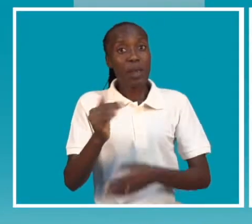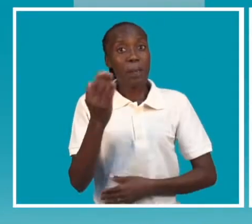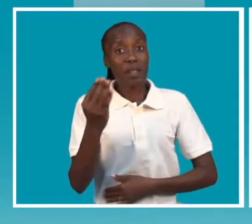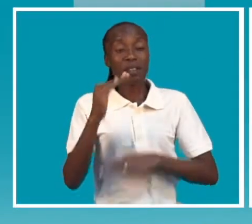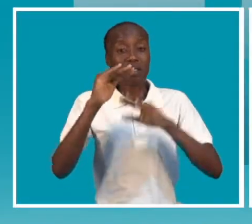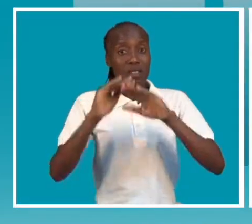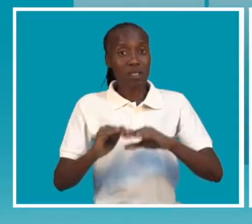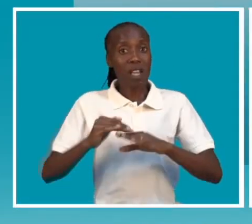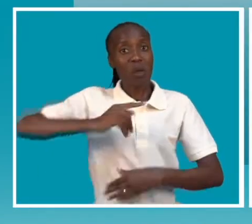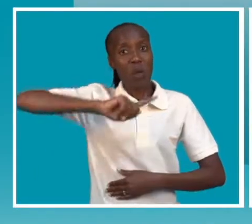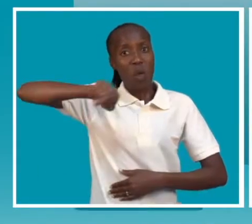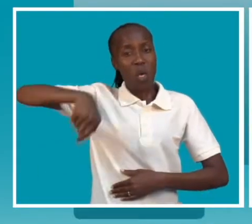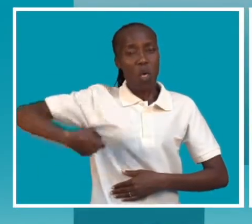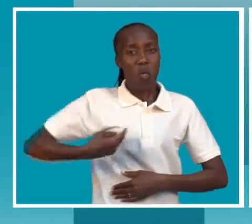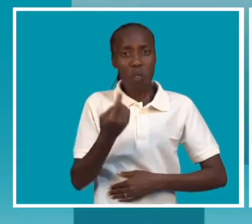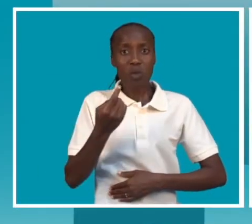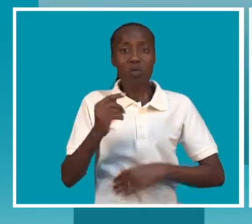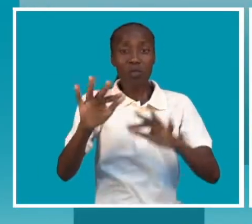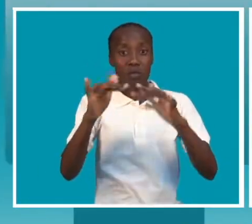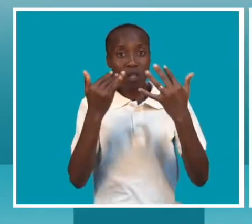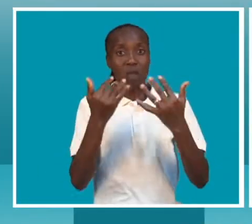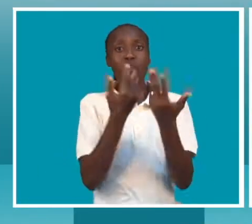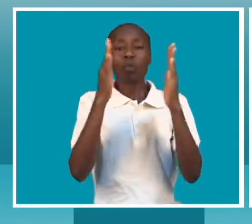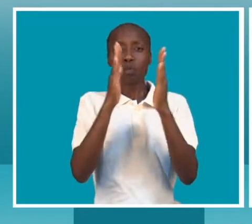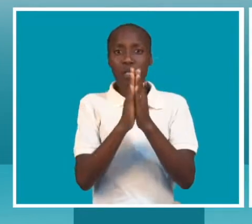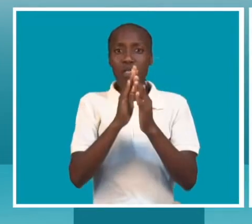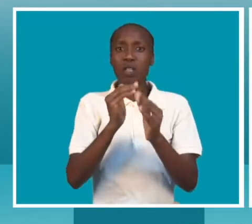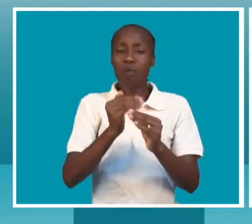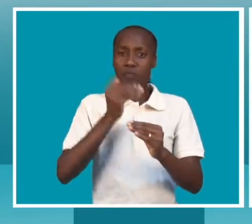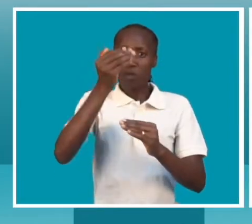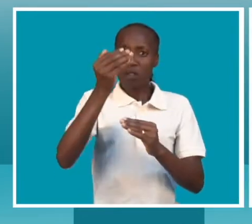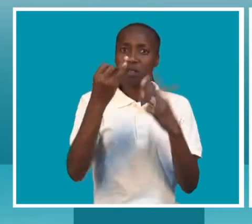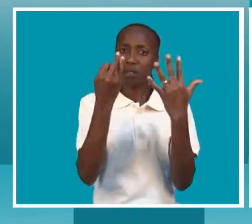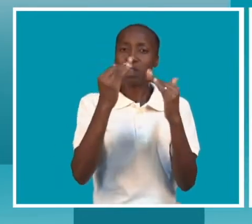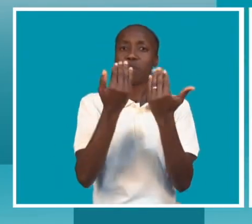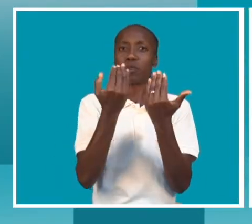que esteve aí na nossa companhia, o nosso muito obrigado. Nós voltamos daqui a sete dias. Até lá.